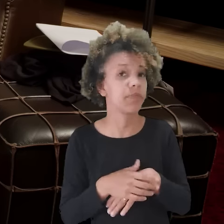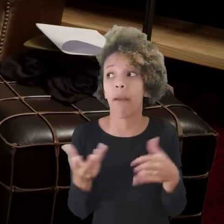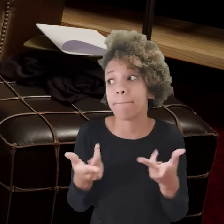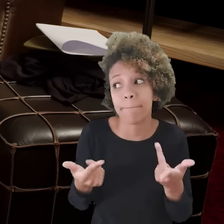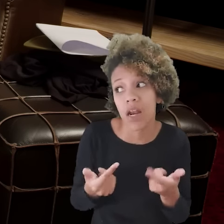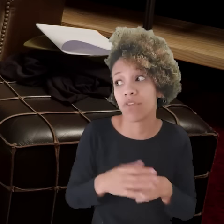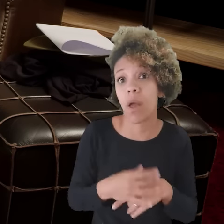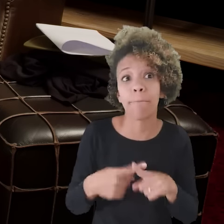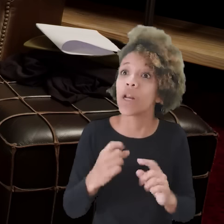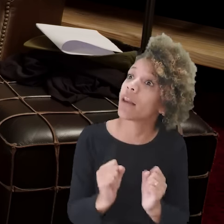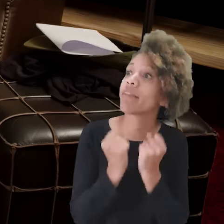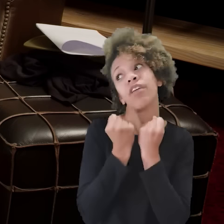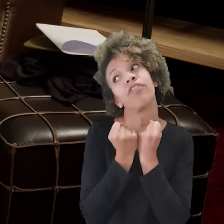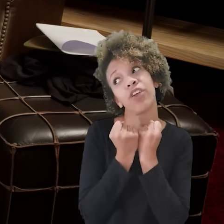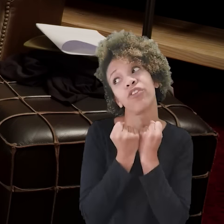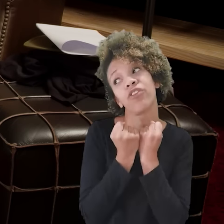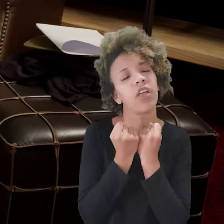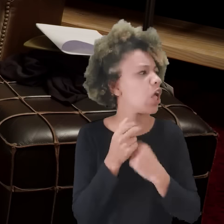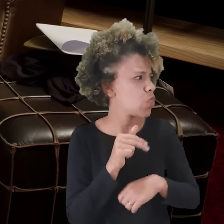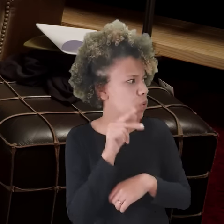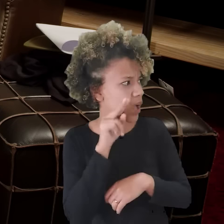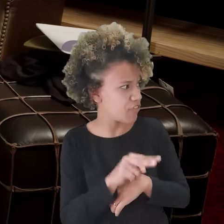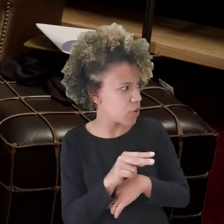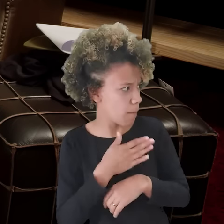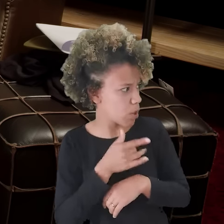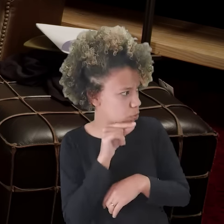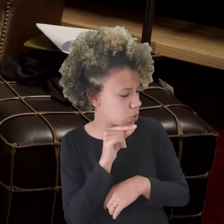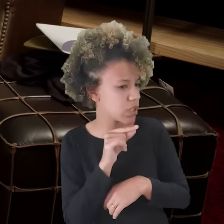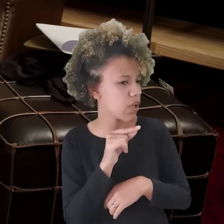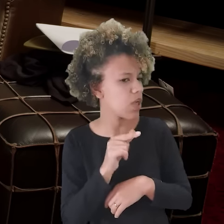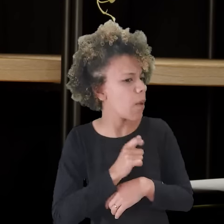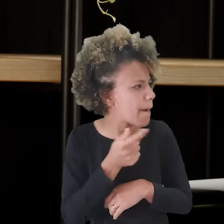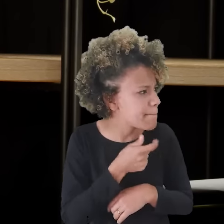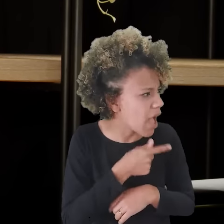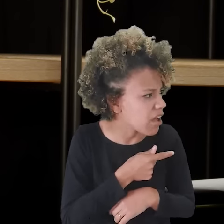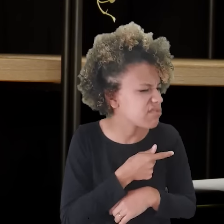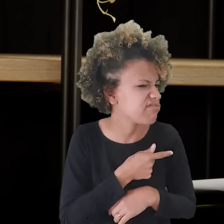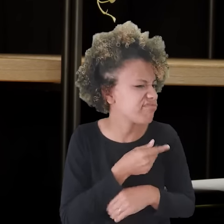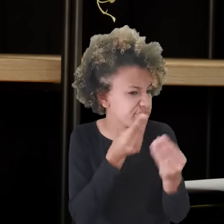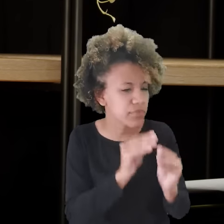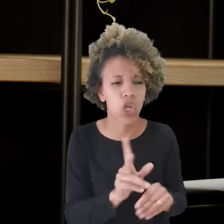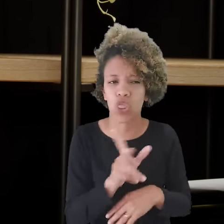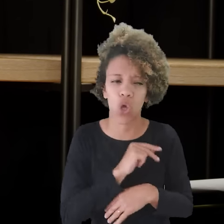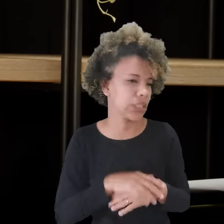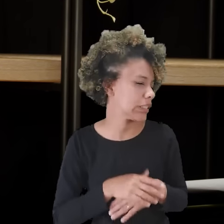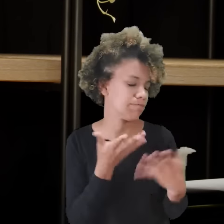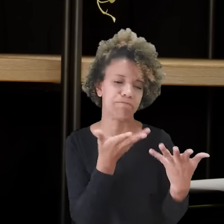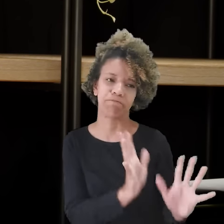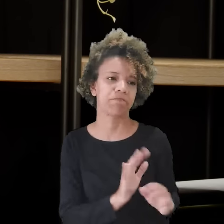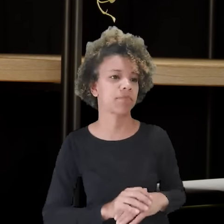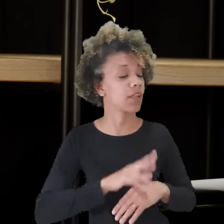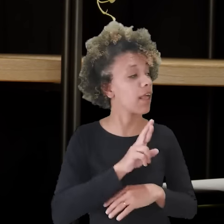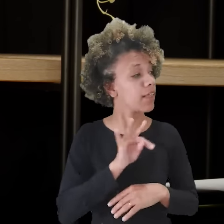e é isso para mim é maravilhoso que tipo Ele defende você não quer ver meu Twitter quando quando tem uma piada escrota eu faço assim que